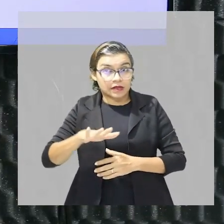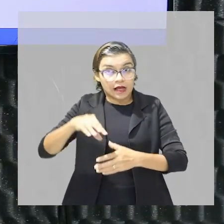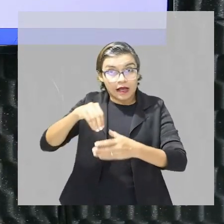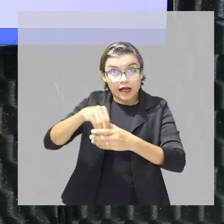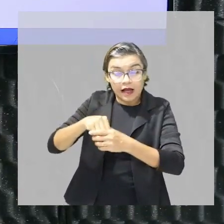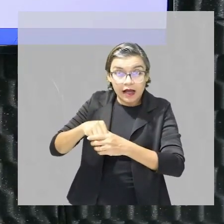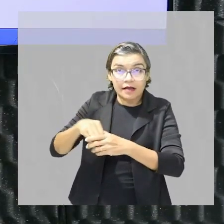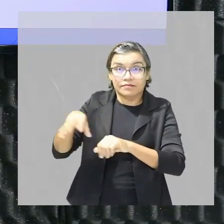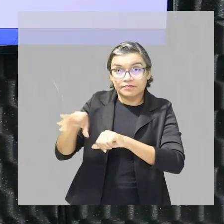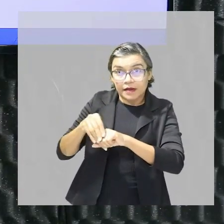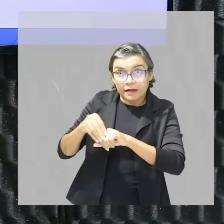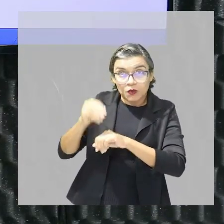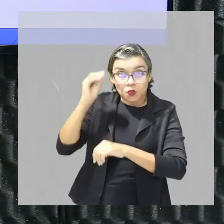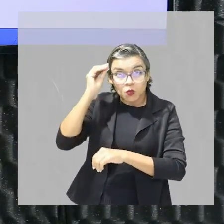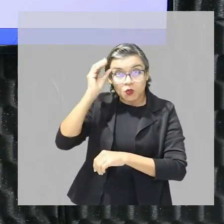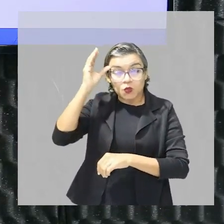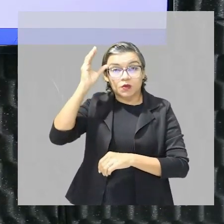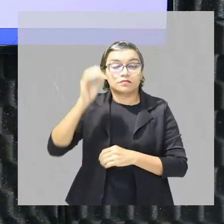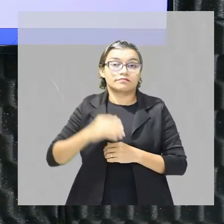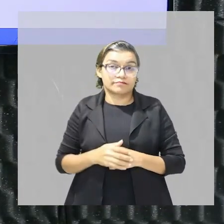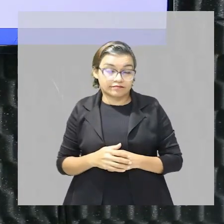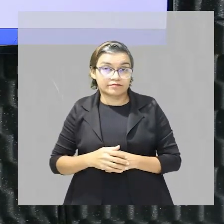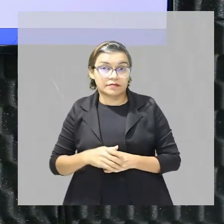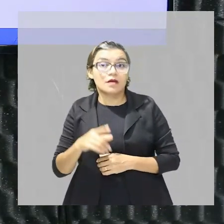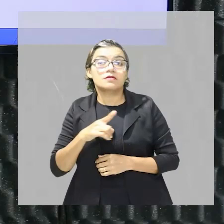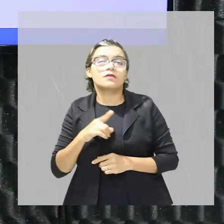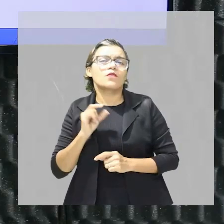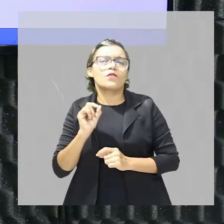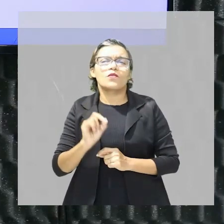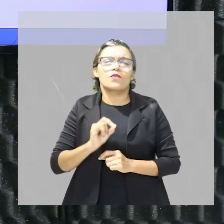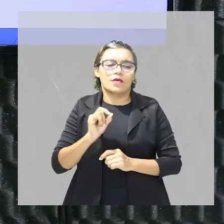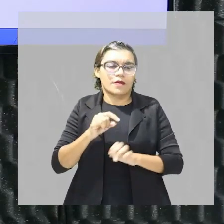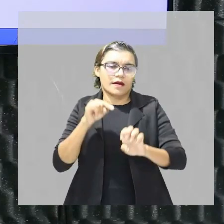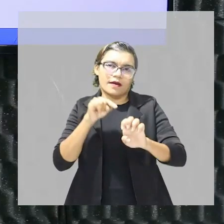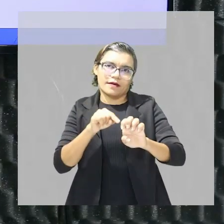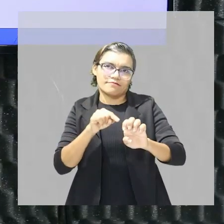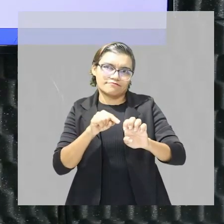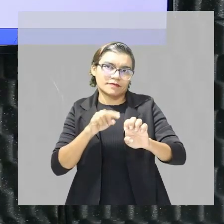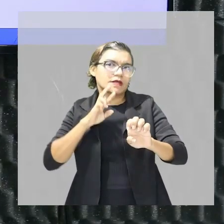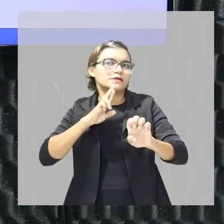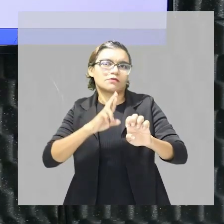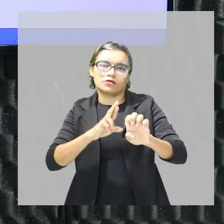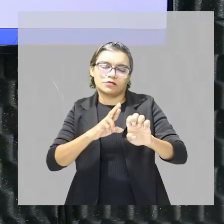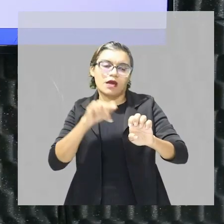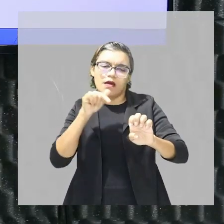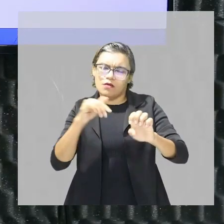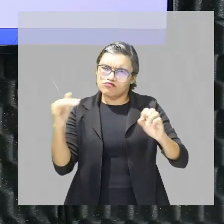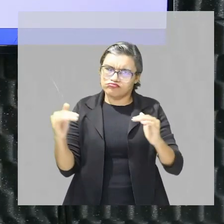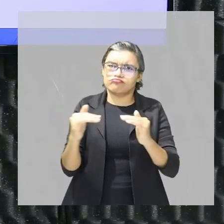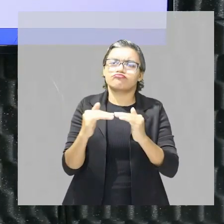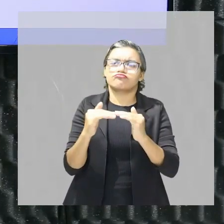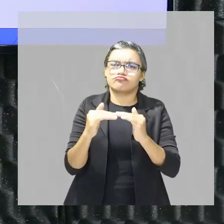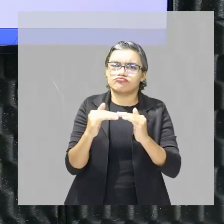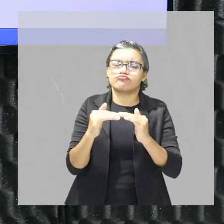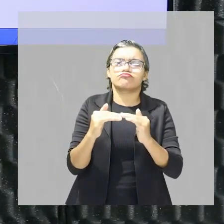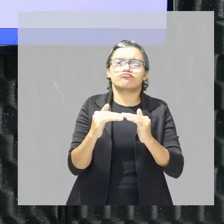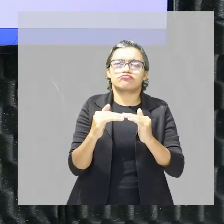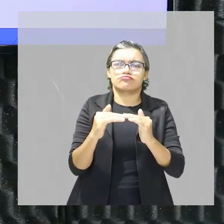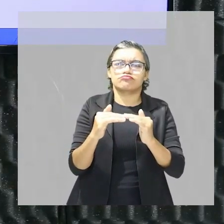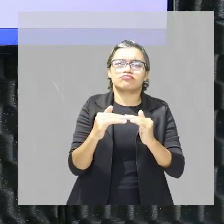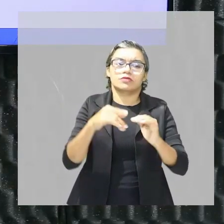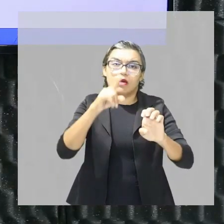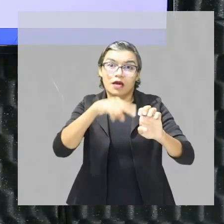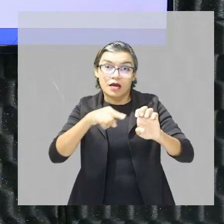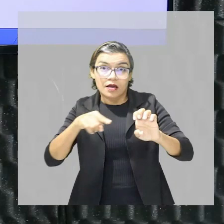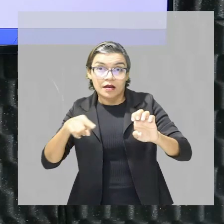de uma formatação Aqui nós só temos realmente a letra e tá os elementos da letra